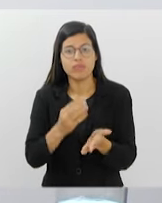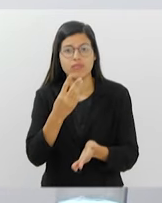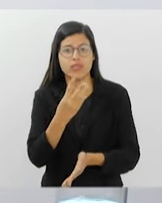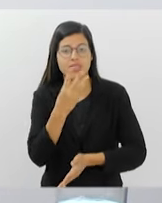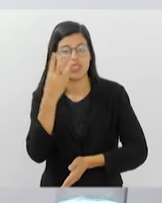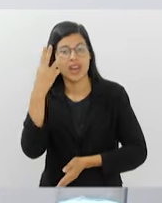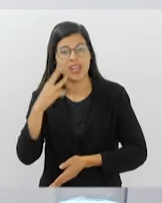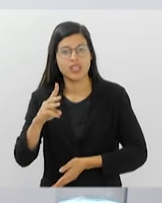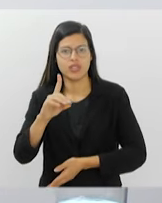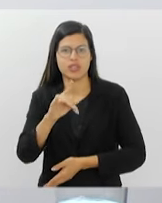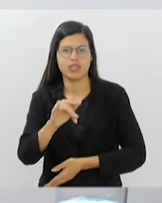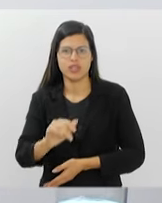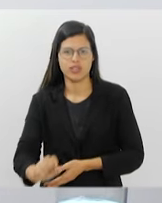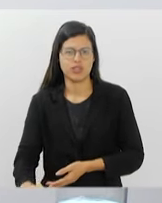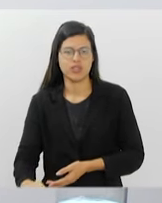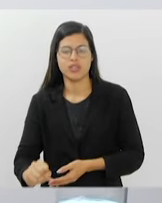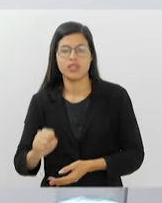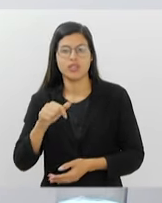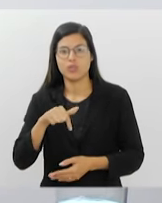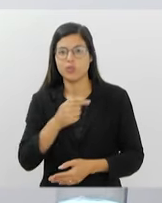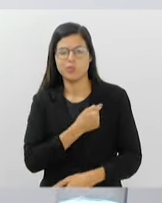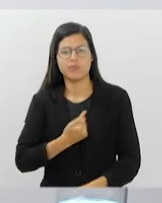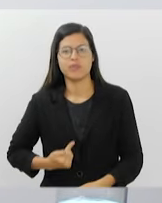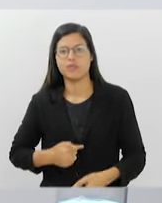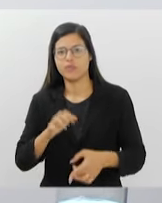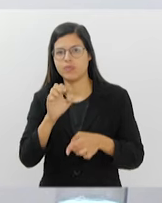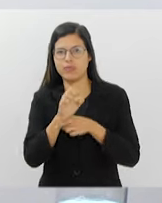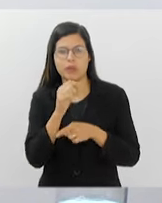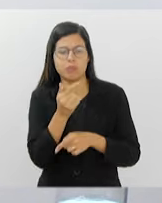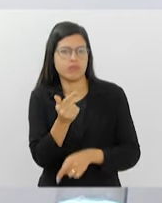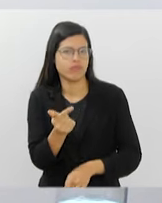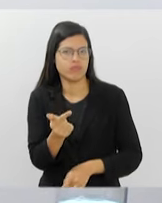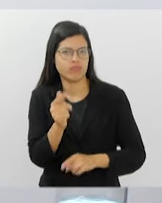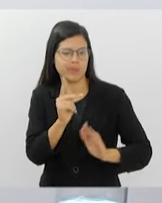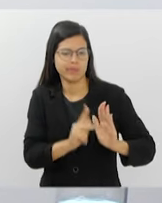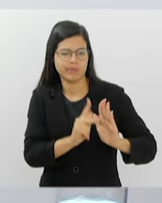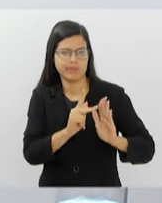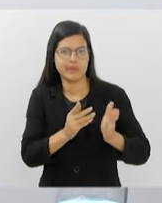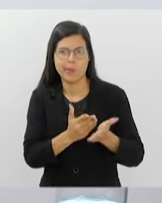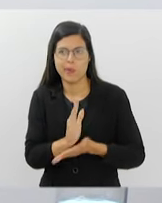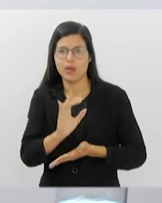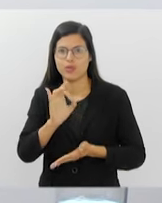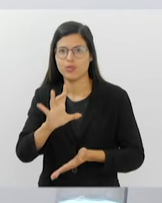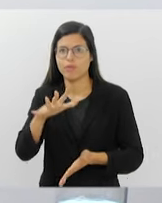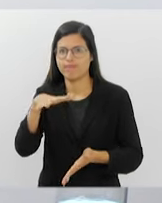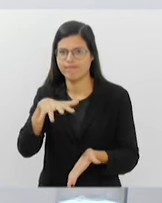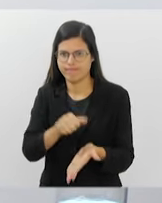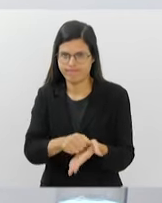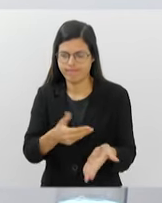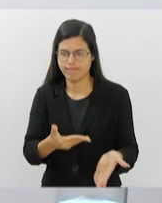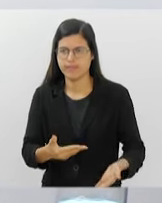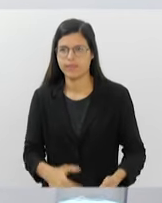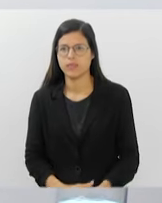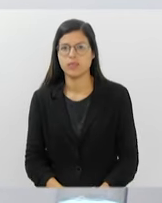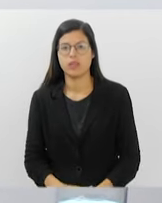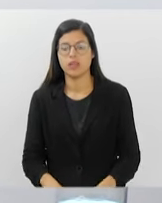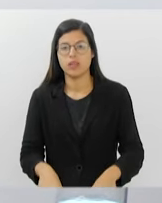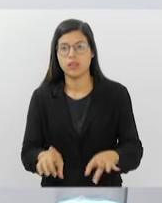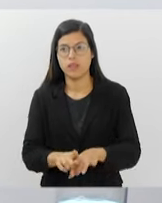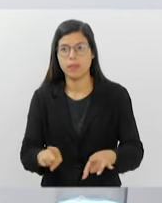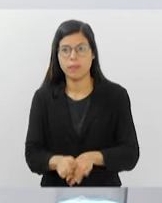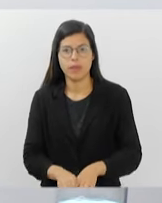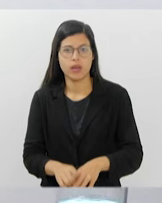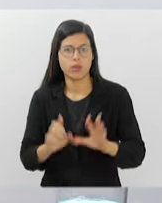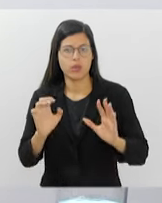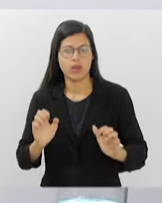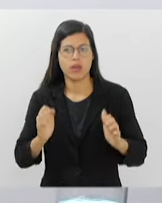governo do estado não tem um plano de trabalho aprovado então só para deixar ess consignado e também no mesmo evento tá